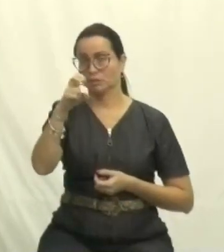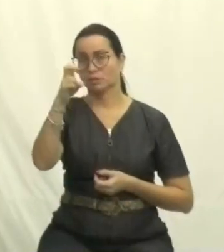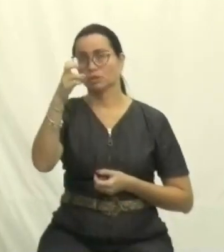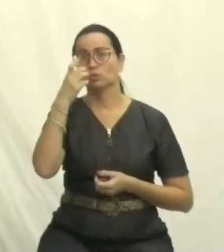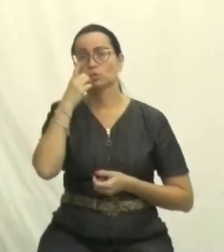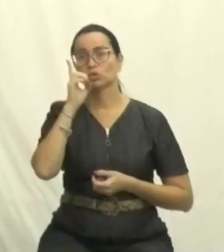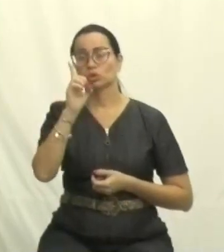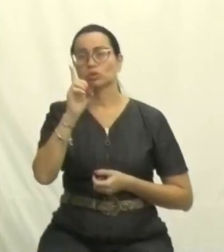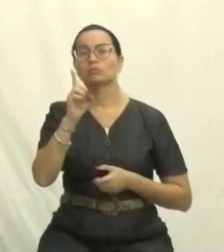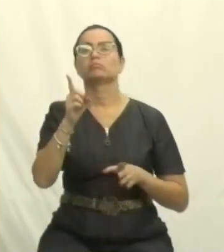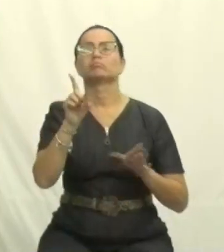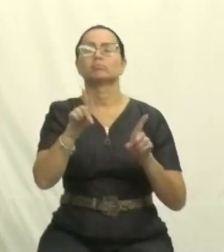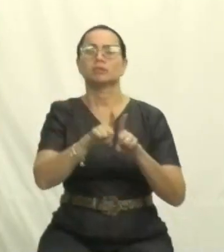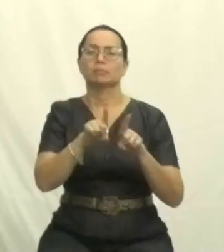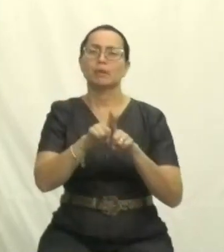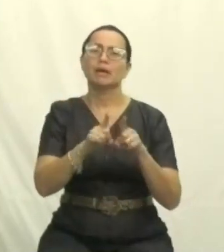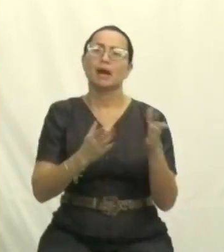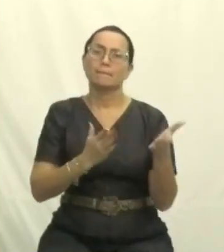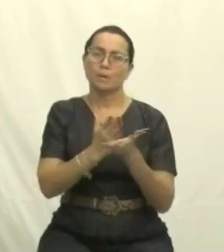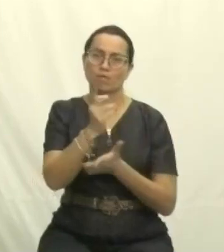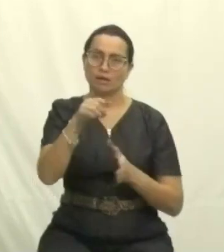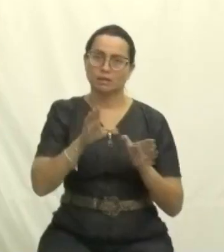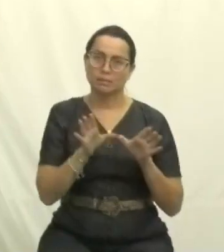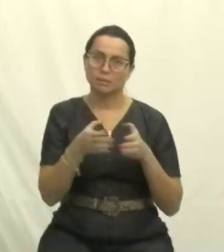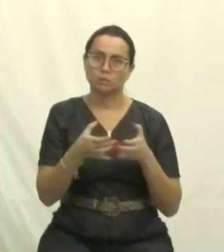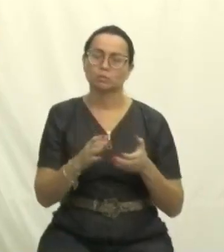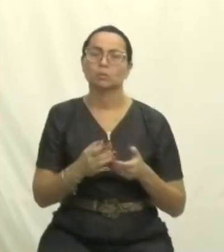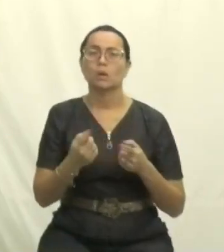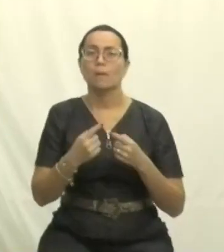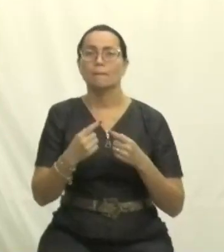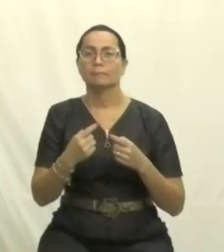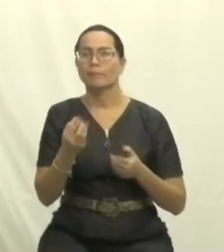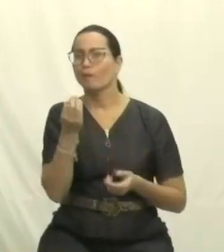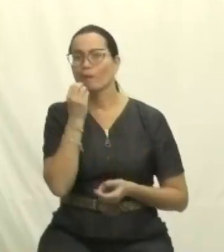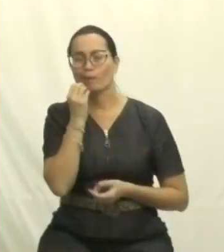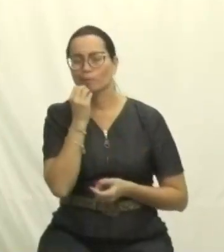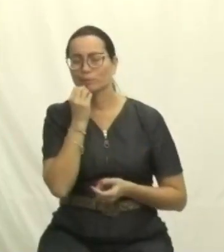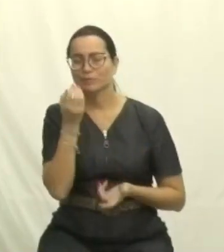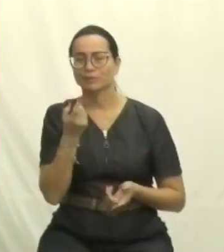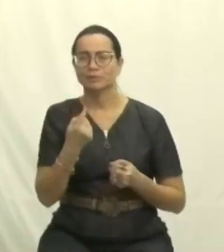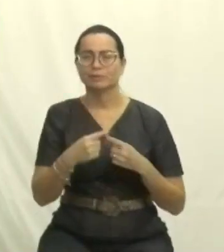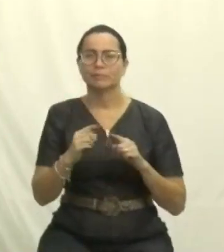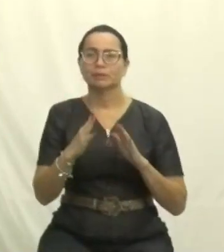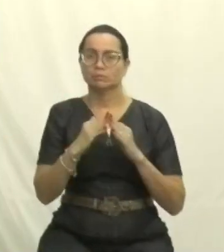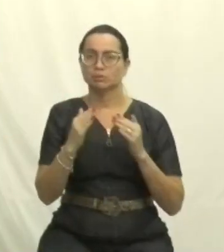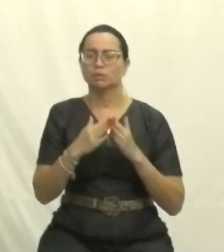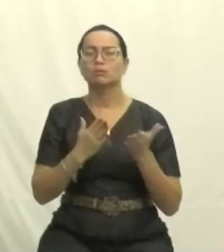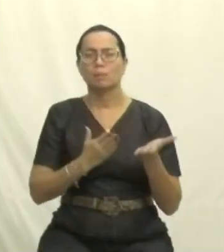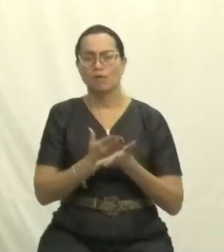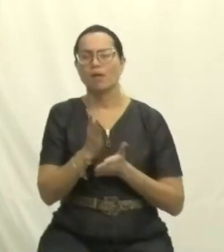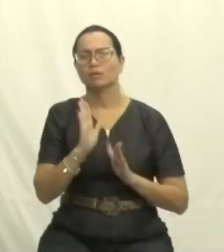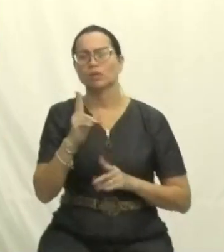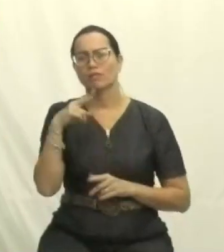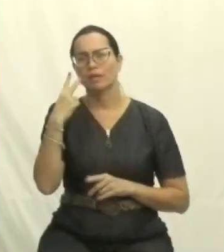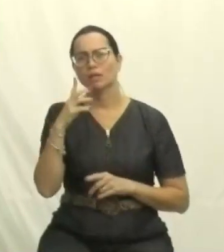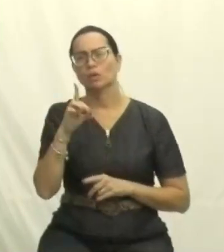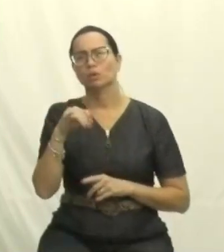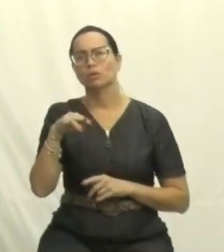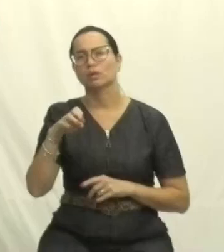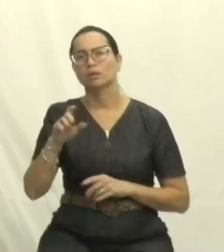também pela comissão, obviamente, mas ao requerimento que foi aprovado aqui de autoria do vereador Daniel, na